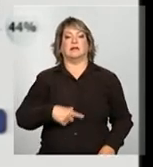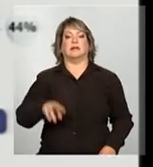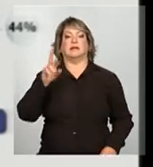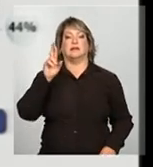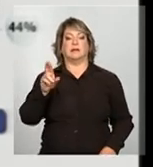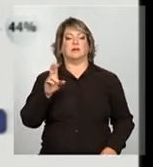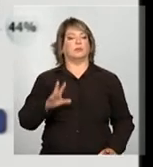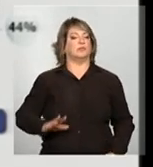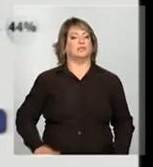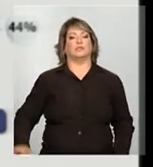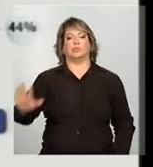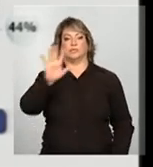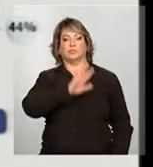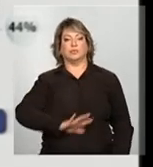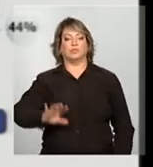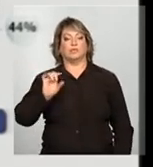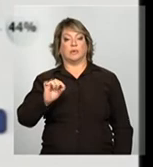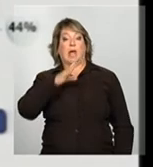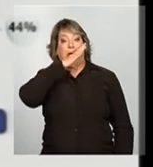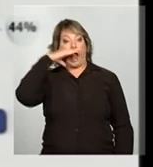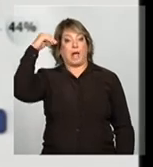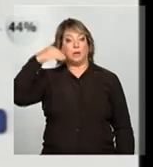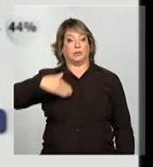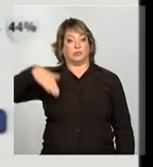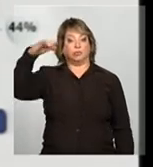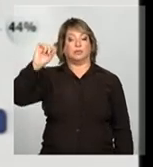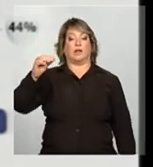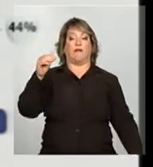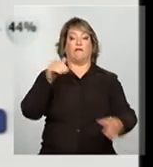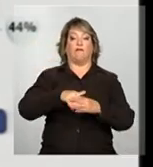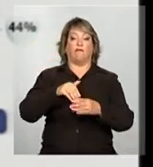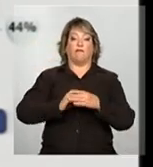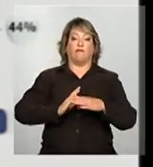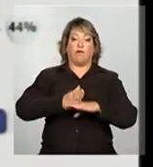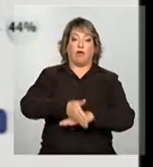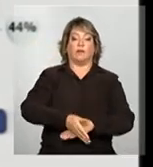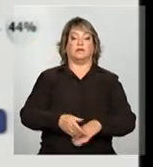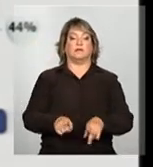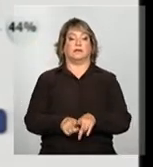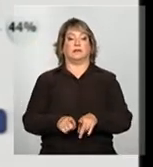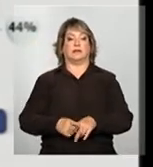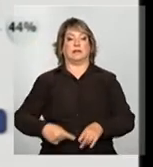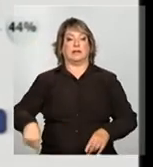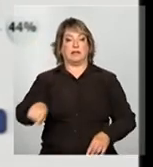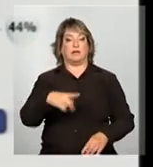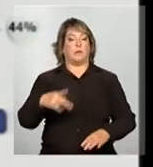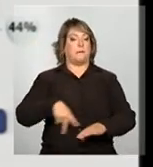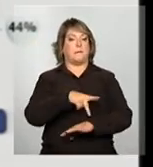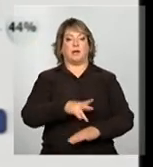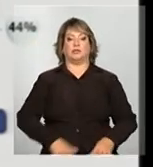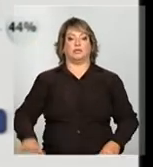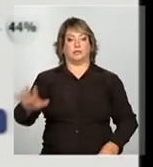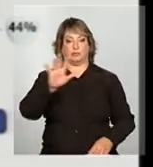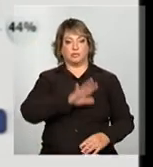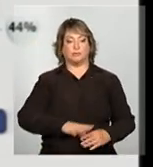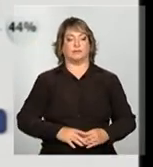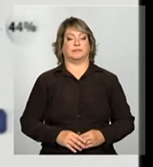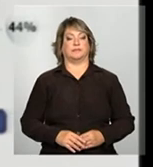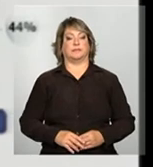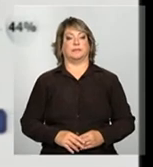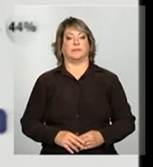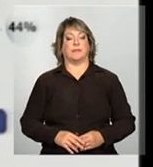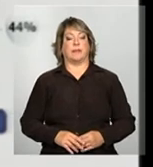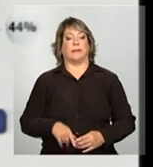universo de adultos, tais como eleitores, no país inteiro.